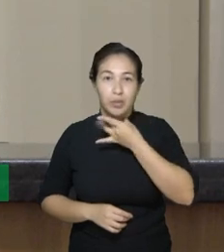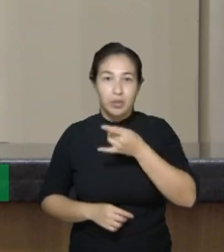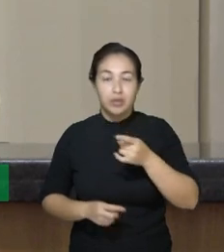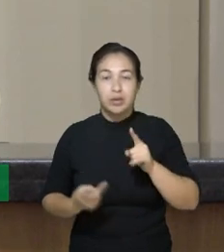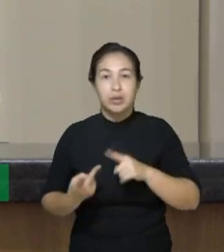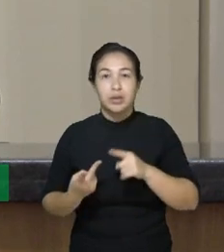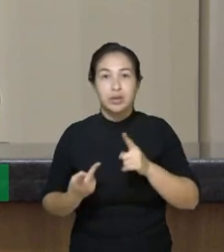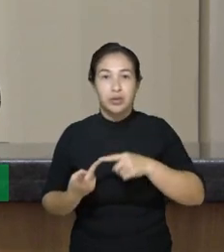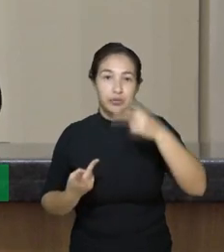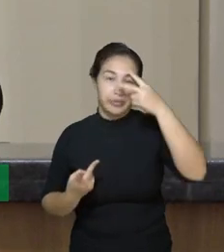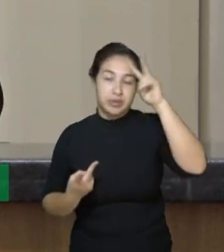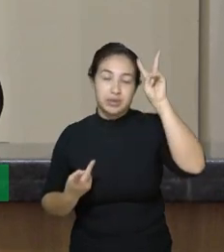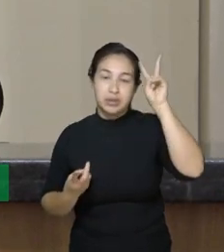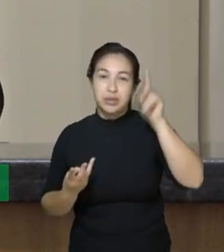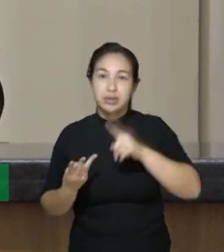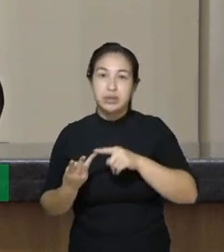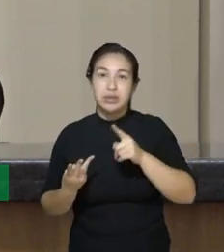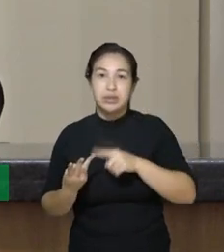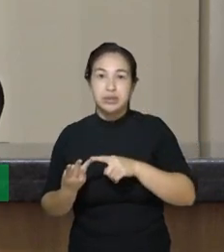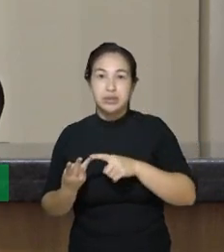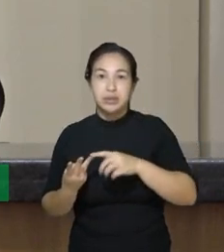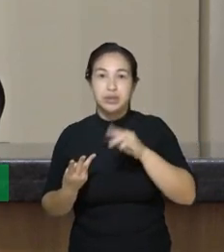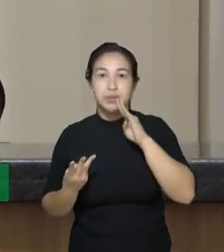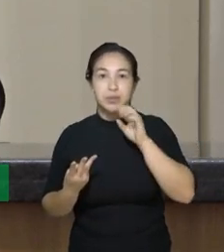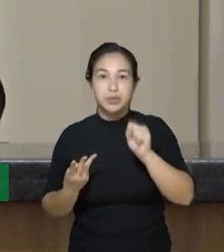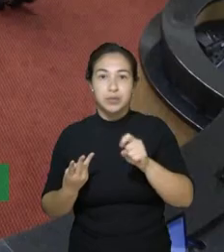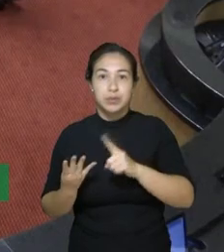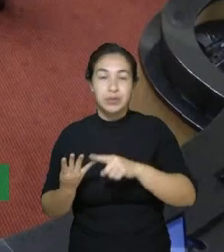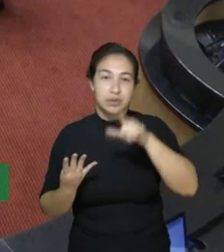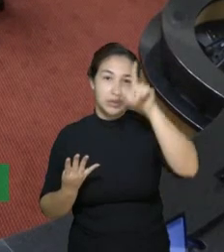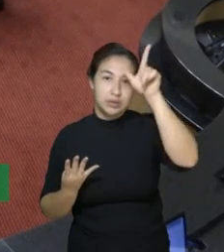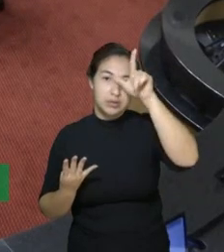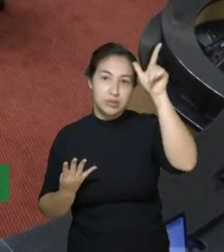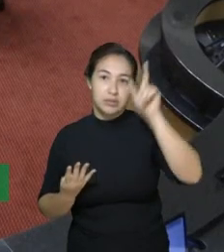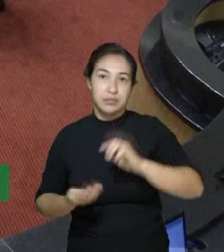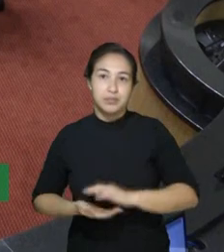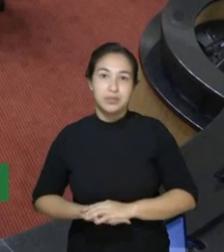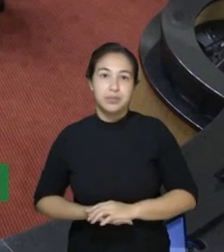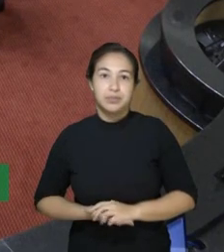Vicente, deputado Nassa, deputado Bruno e deputado Sargento Lima.